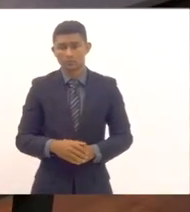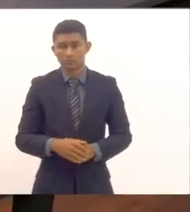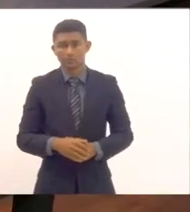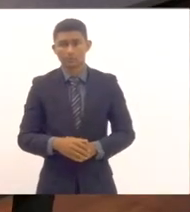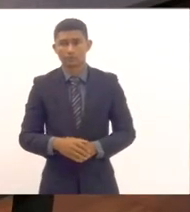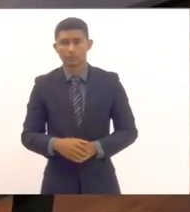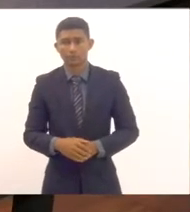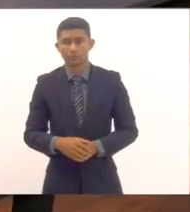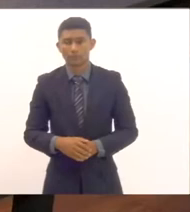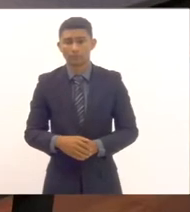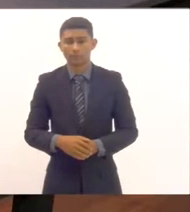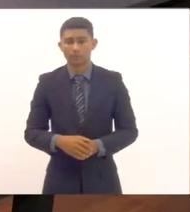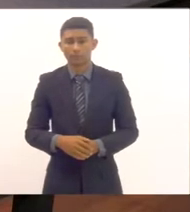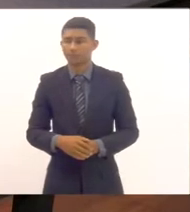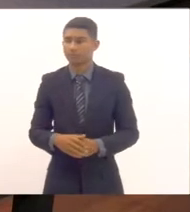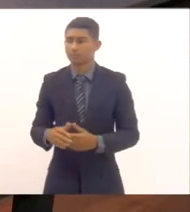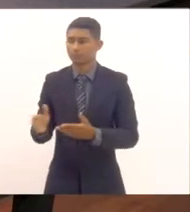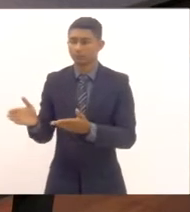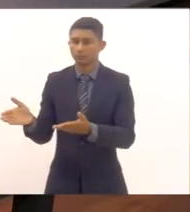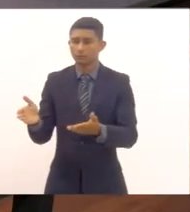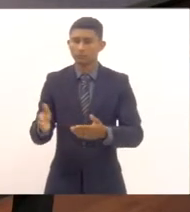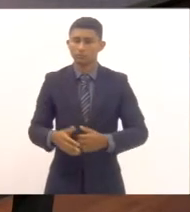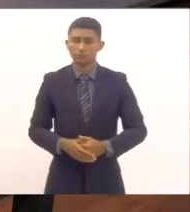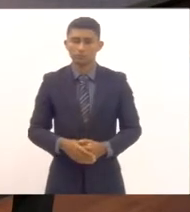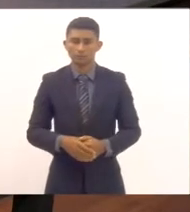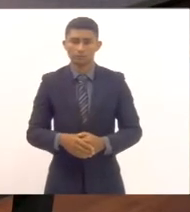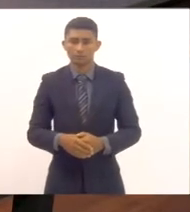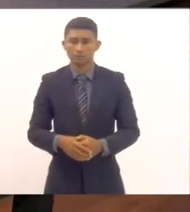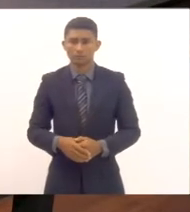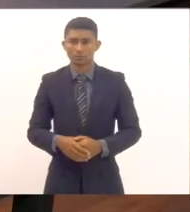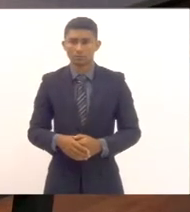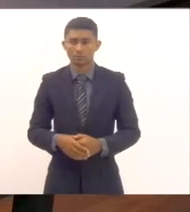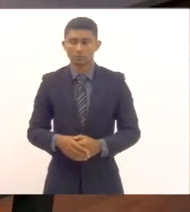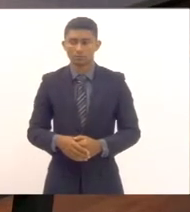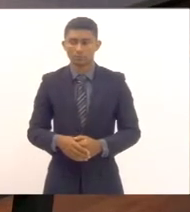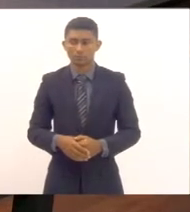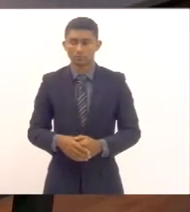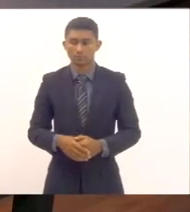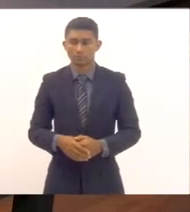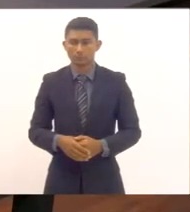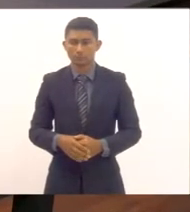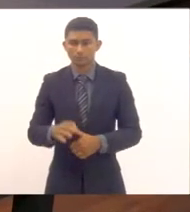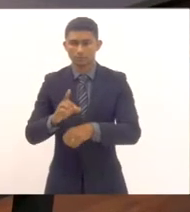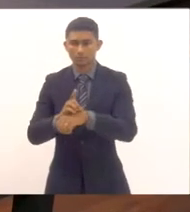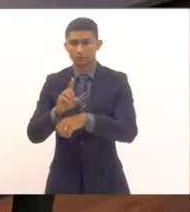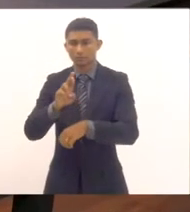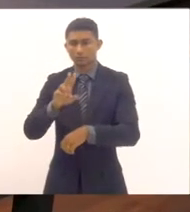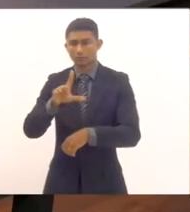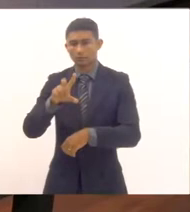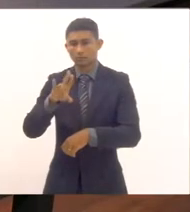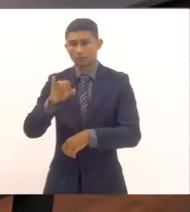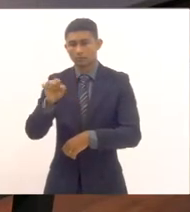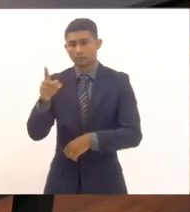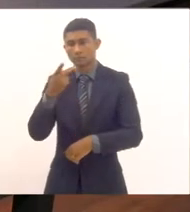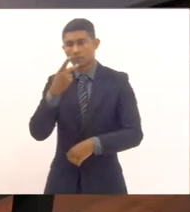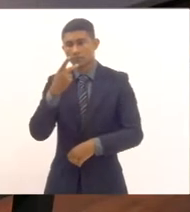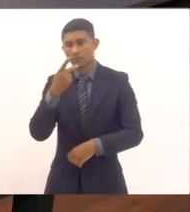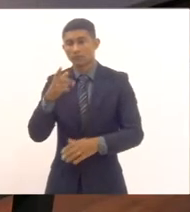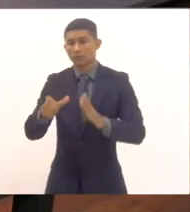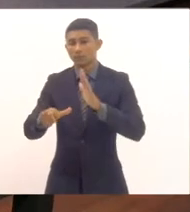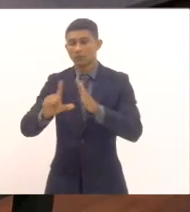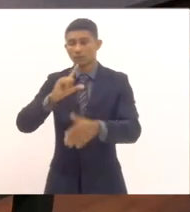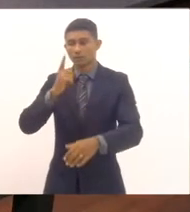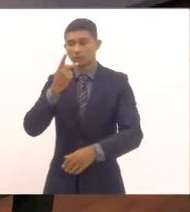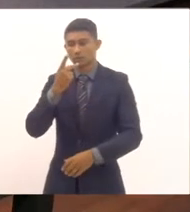e eu quero concluir eu queria antes do deputado delegado Luiz Henrique se manifestar que aproveitar a ocasião para